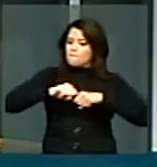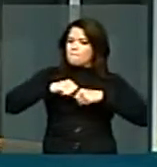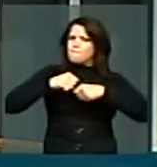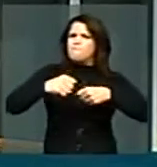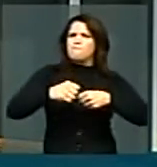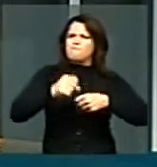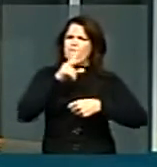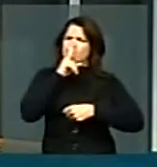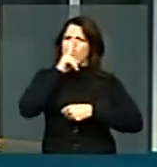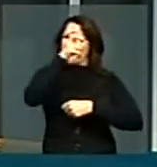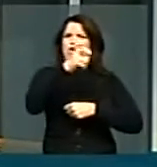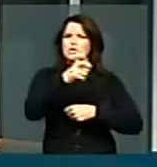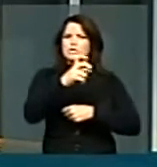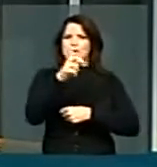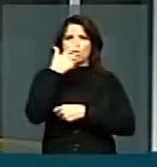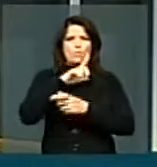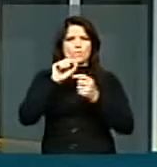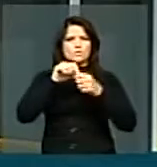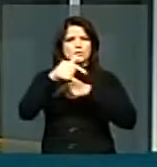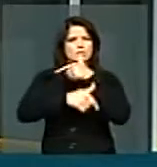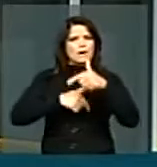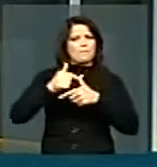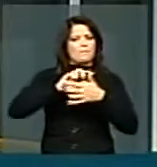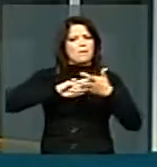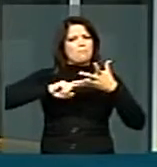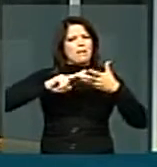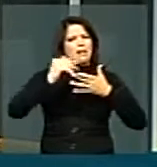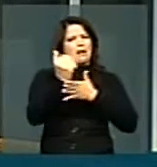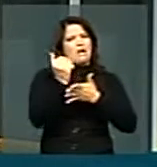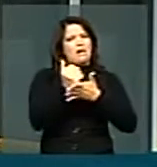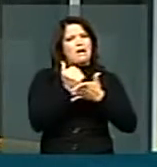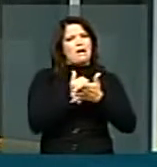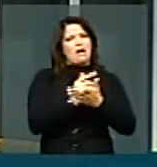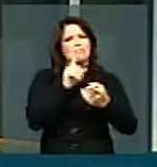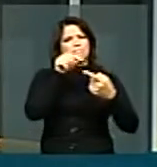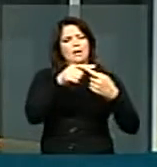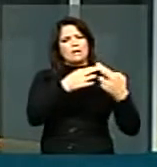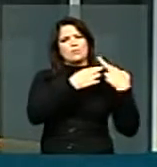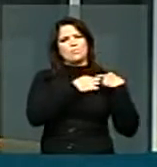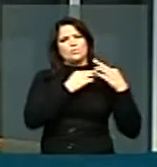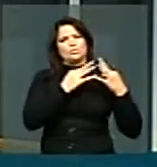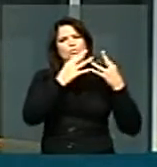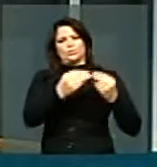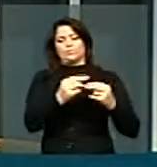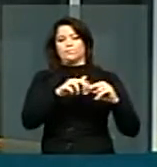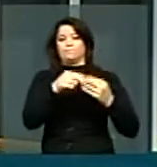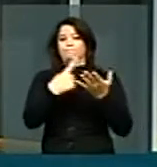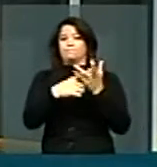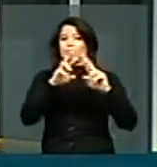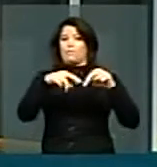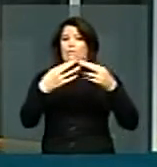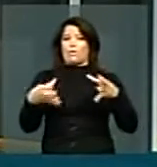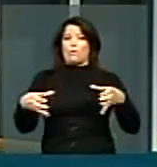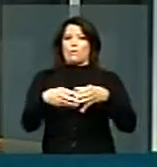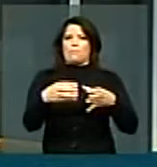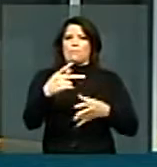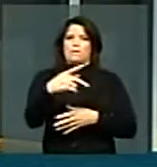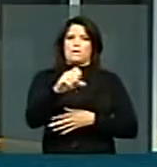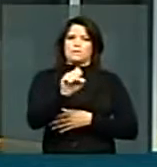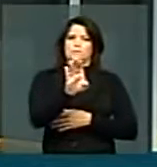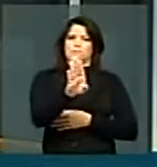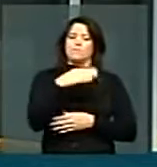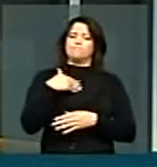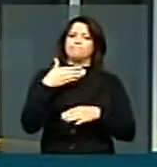tem hoje para o exercício das suas tarefas e funções. Numa reunião que a bancada do PSB teve